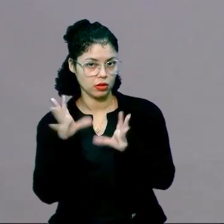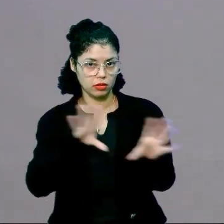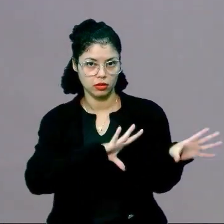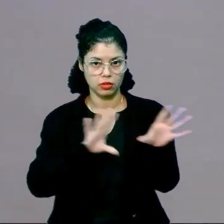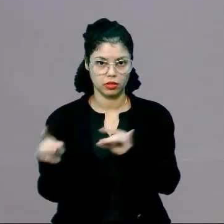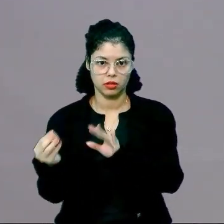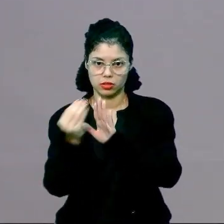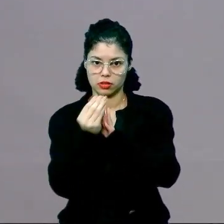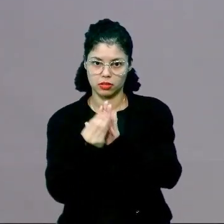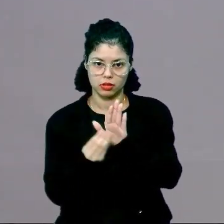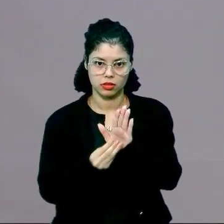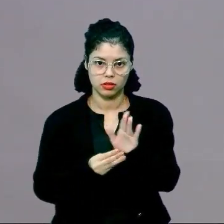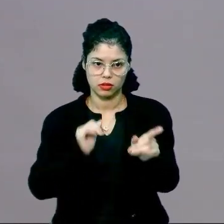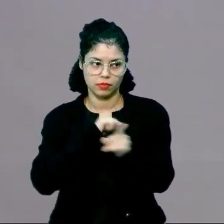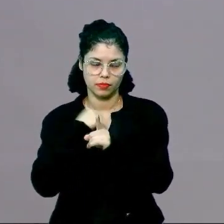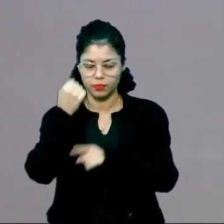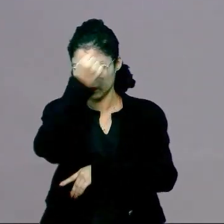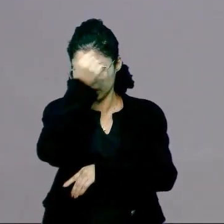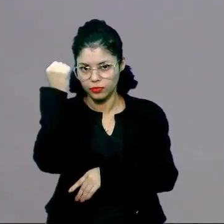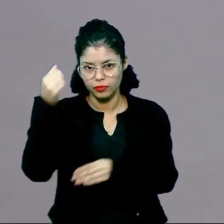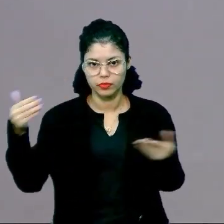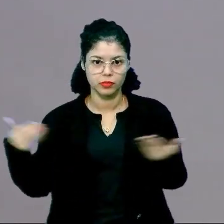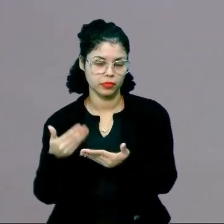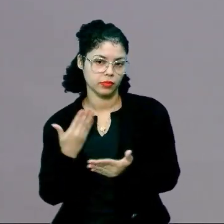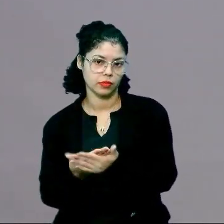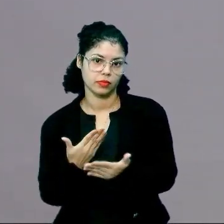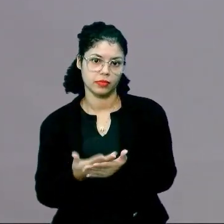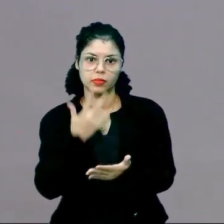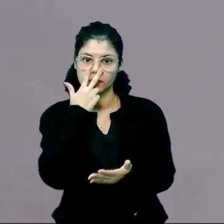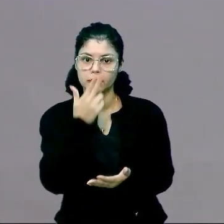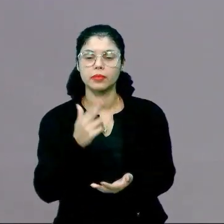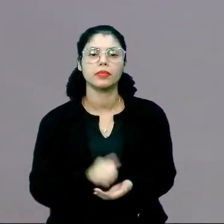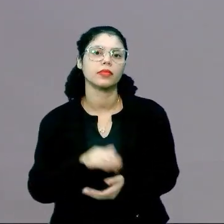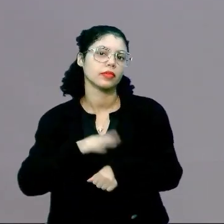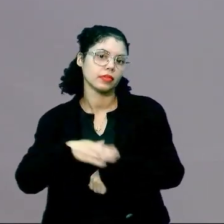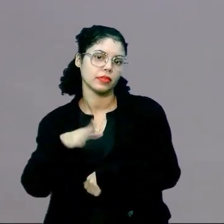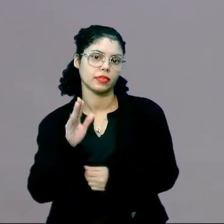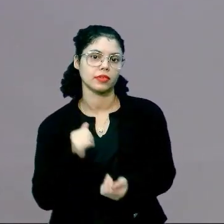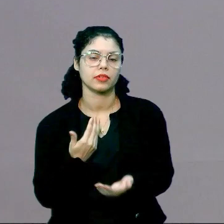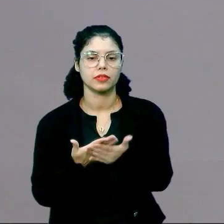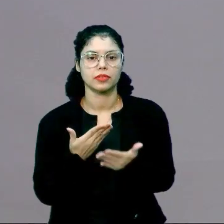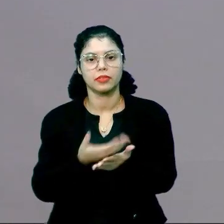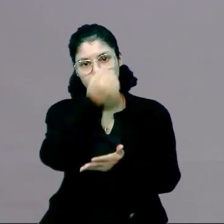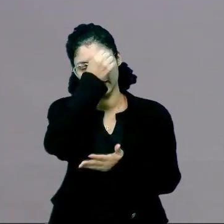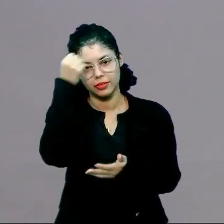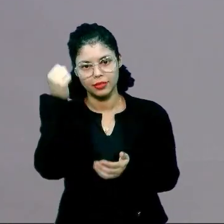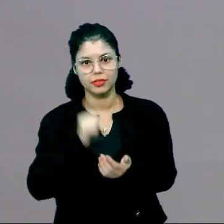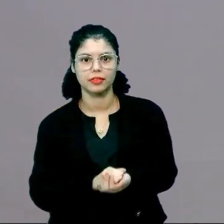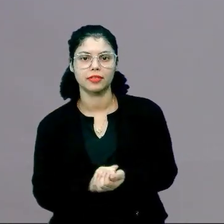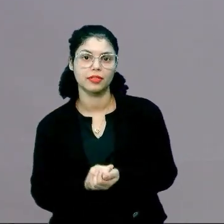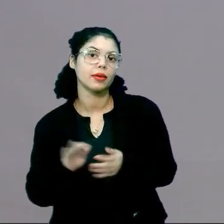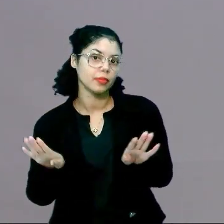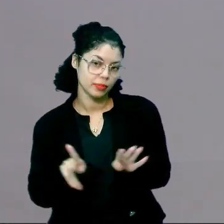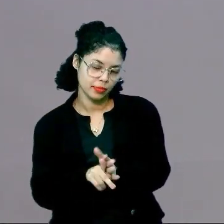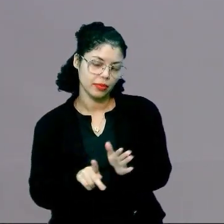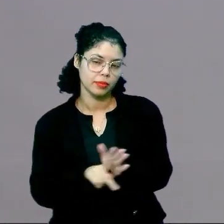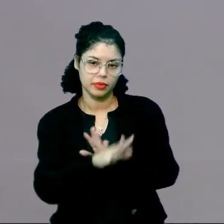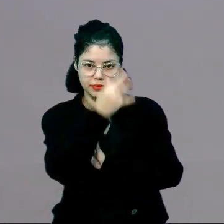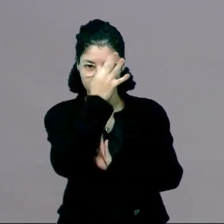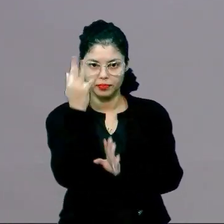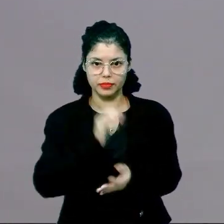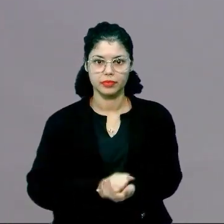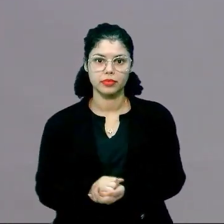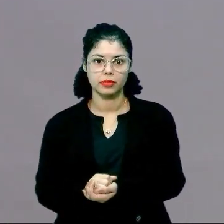aqui um dado sociológico, porque a nossa aula de hoje está parecendo muito mais uma aula de sociologia do que uma aula de